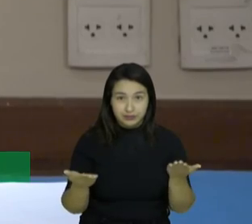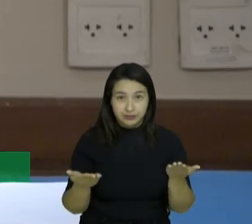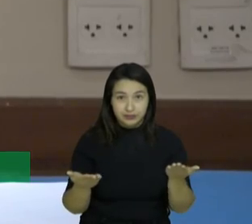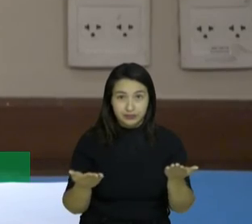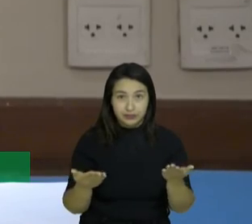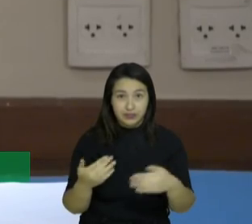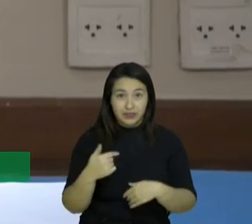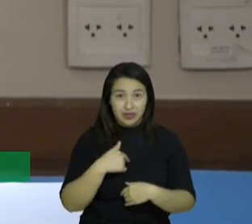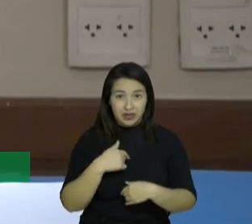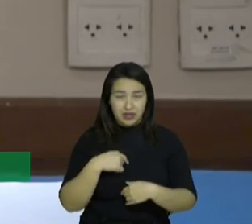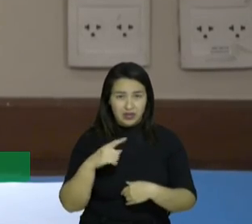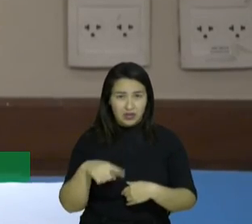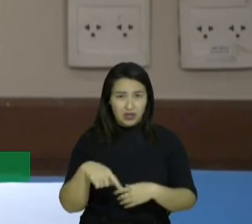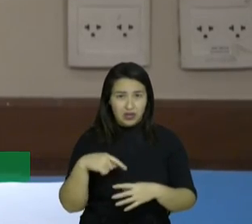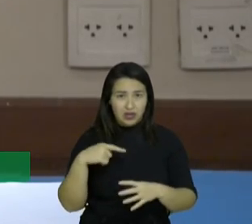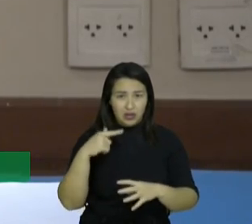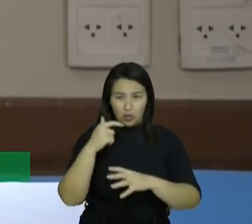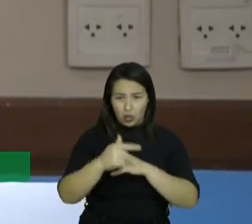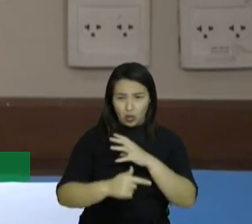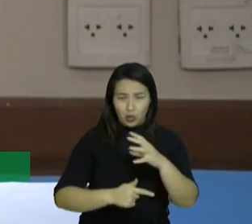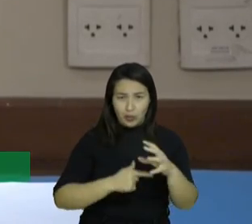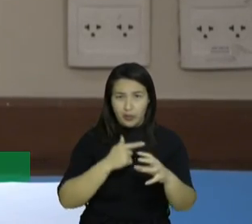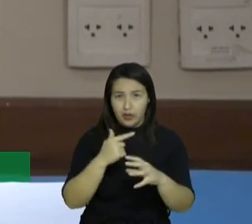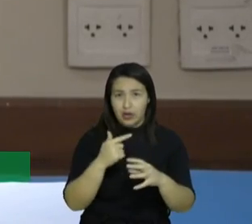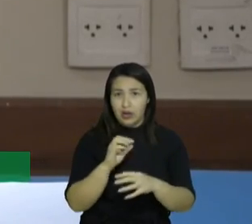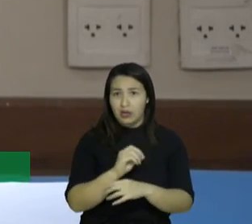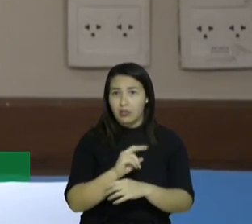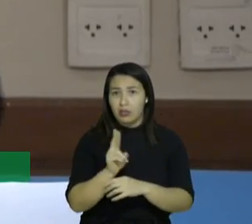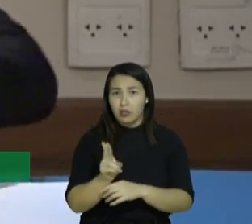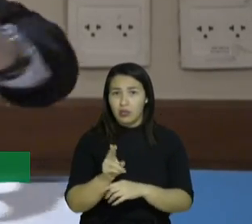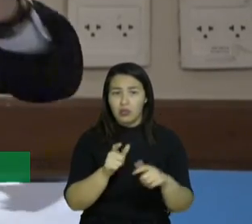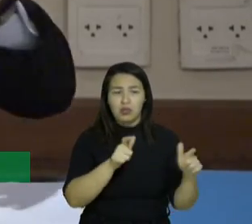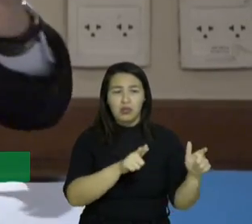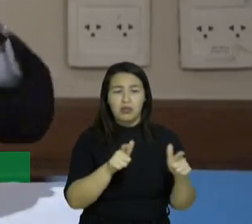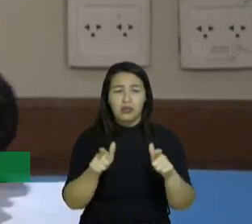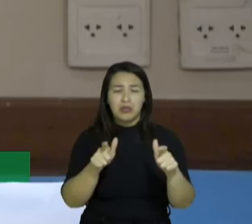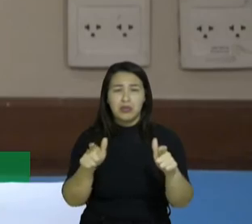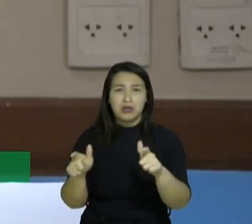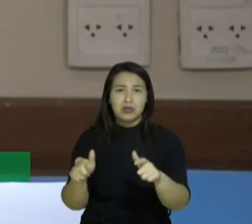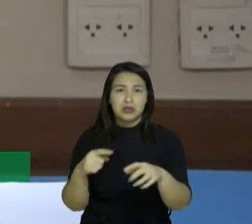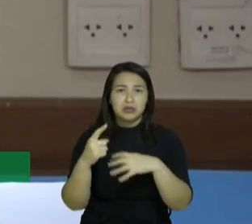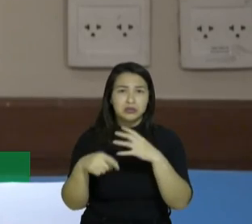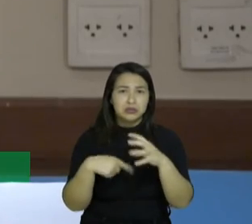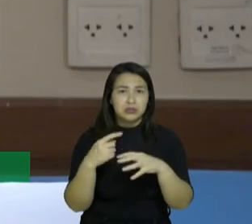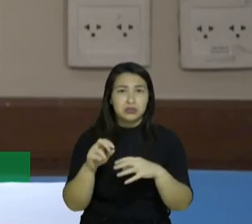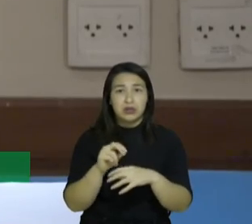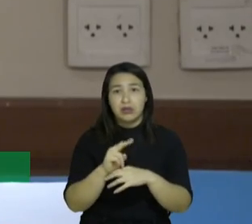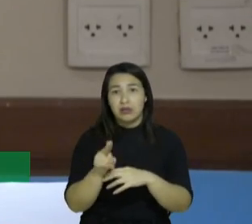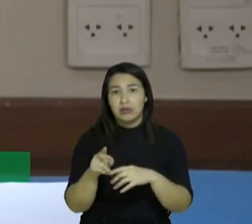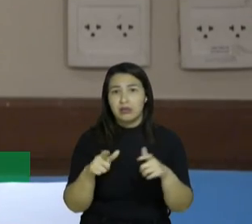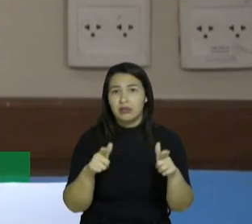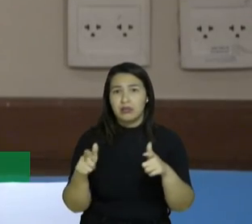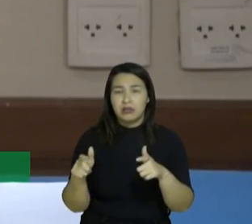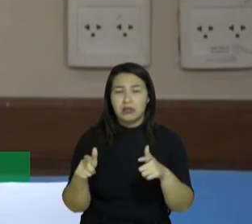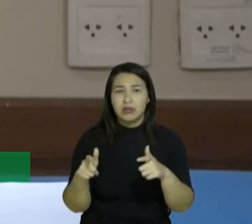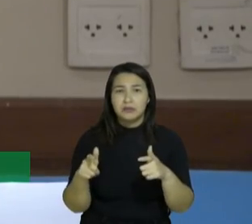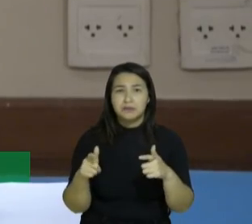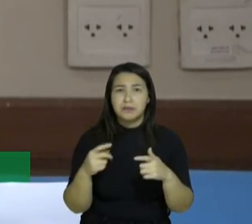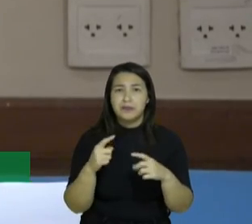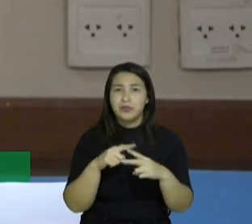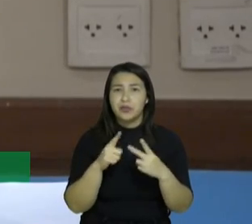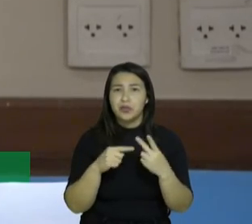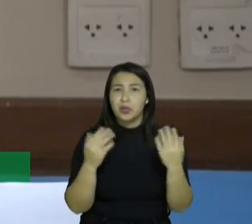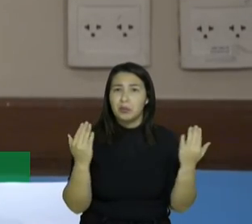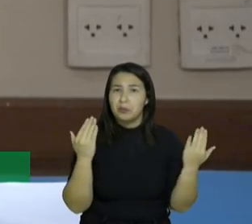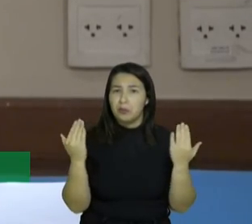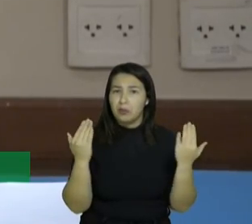tomar globalização ou localização Global versus local como dois paradigmas que tem que ser